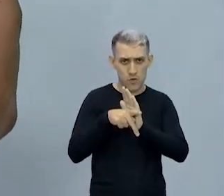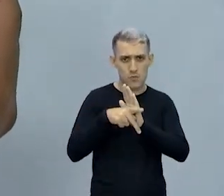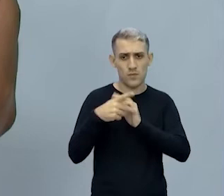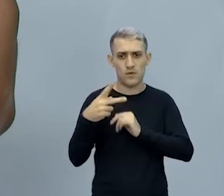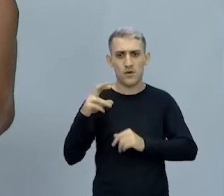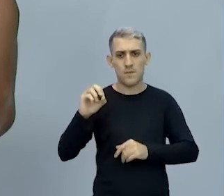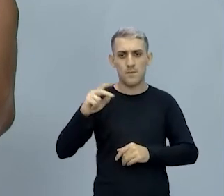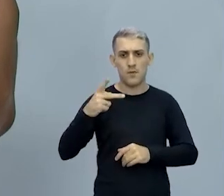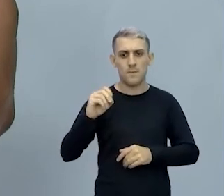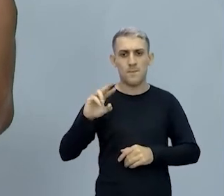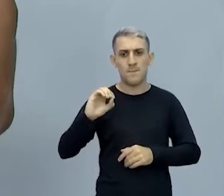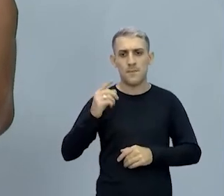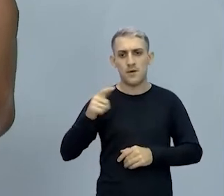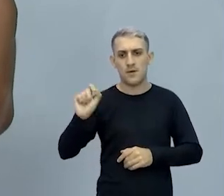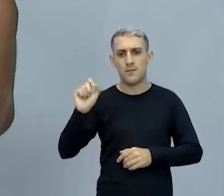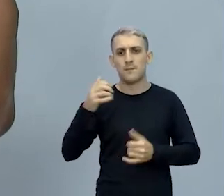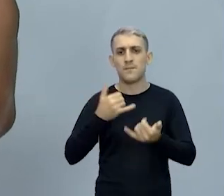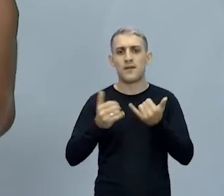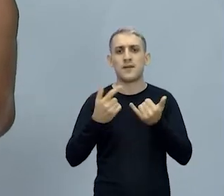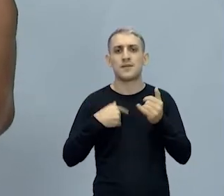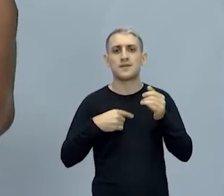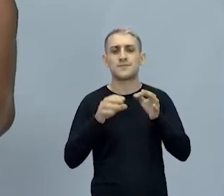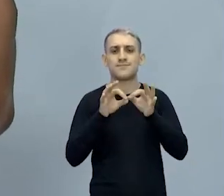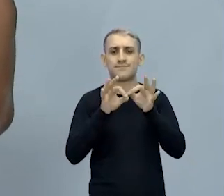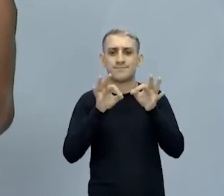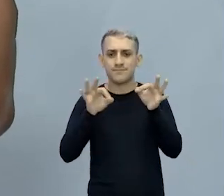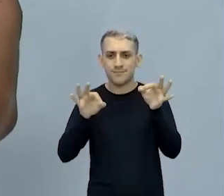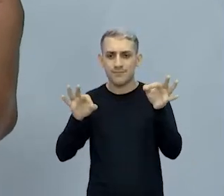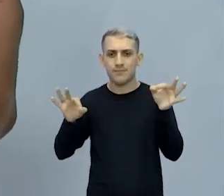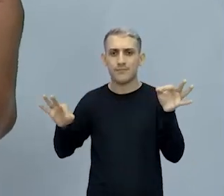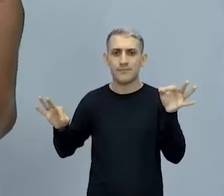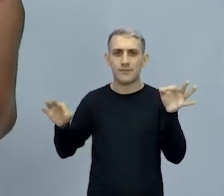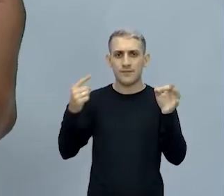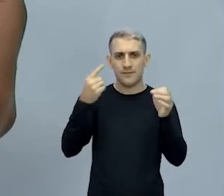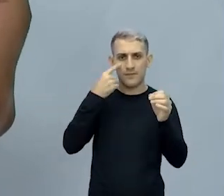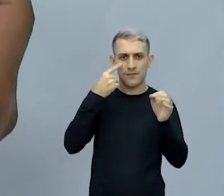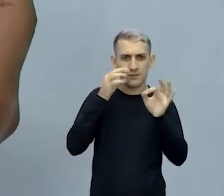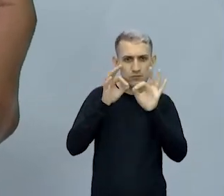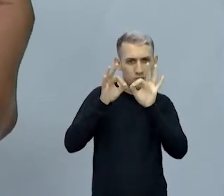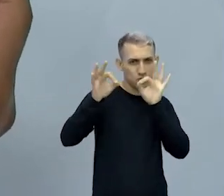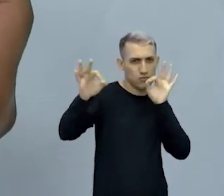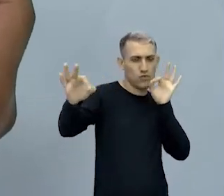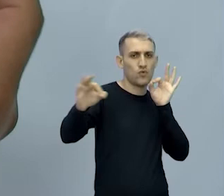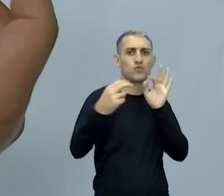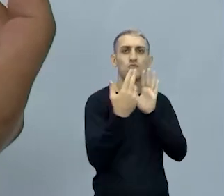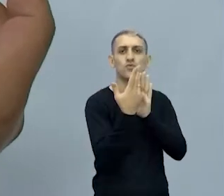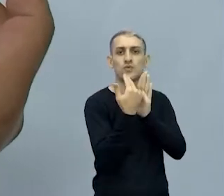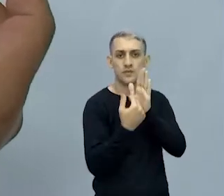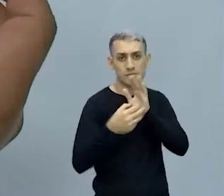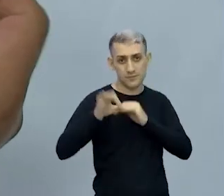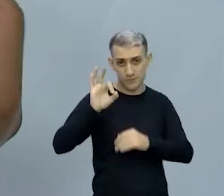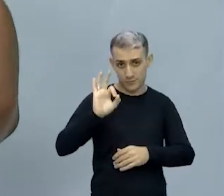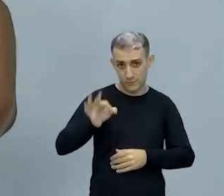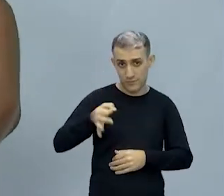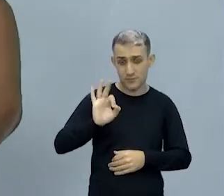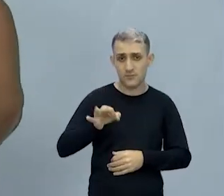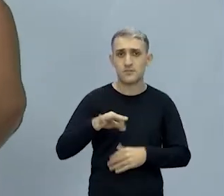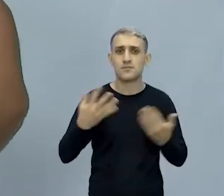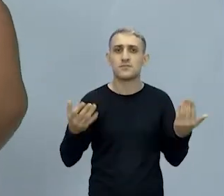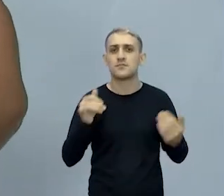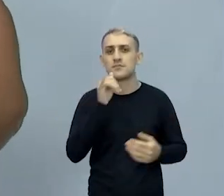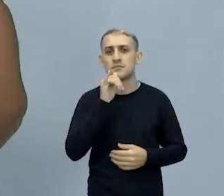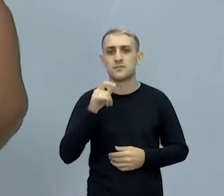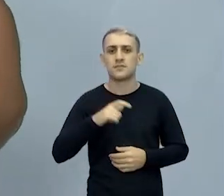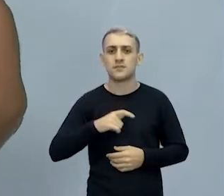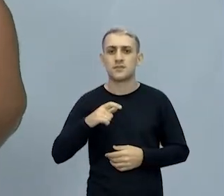proporção, digamos que eu estou me afastando cada vez mais e vendo mais de longe o meu desenho, tá? Então, quanto menor